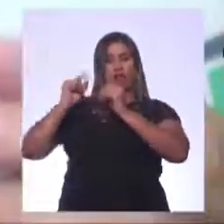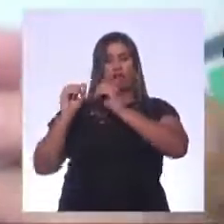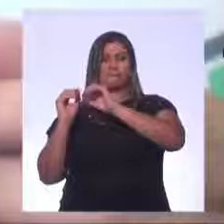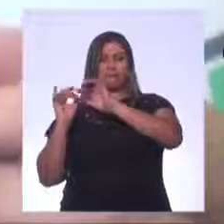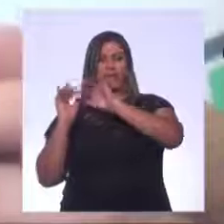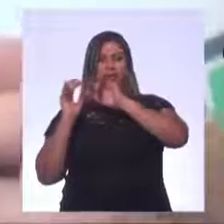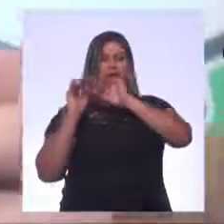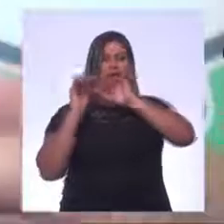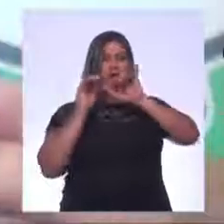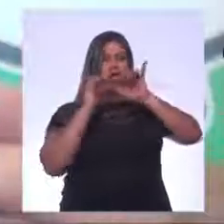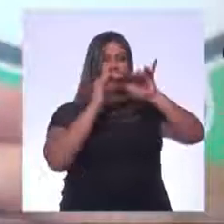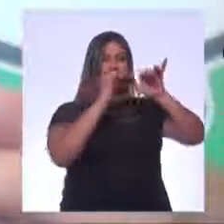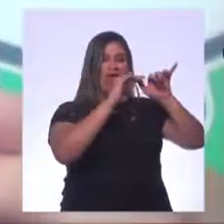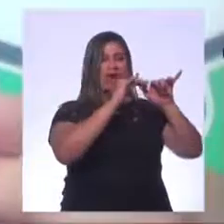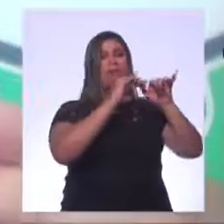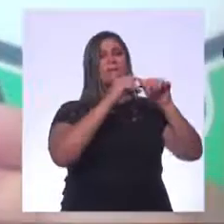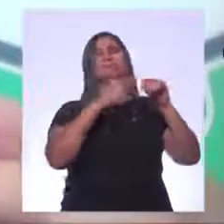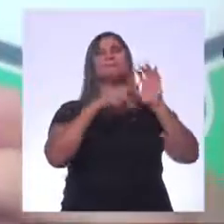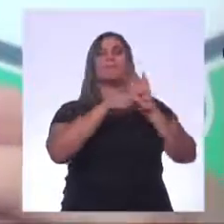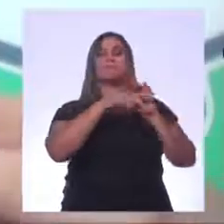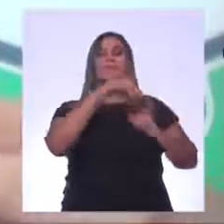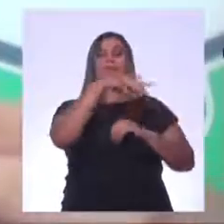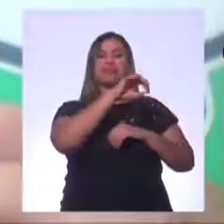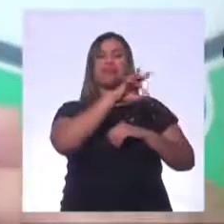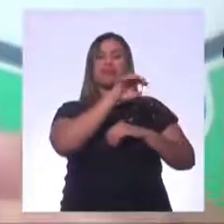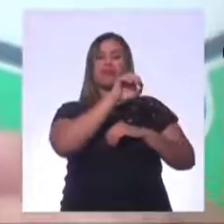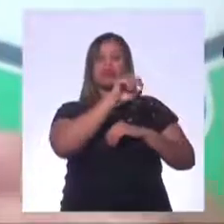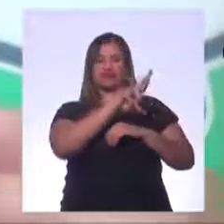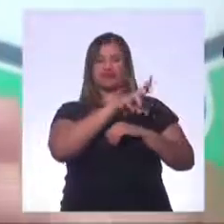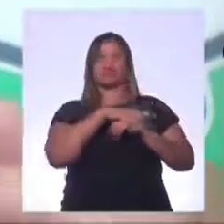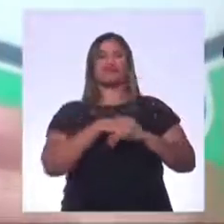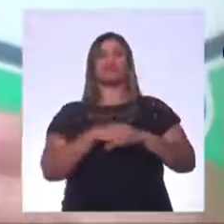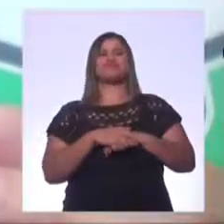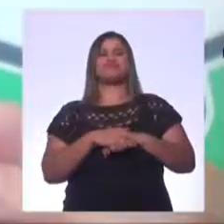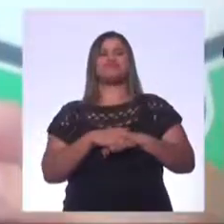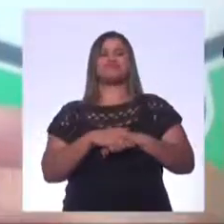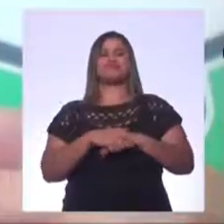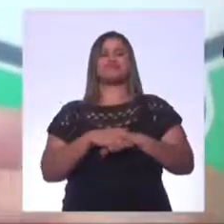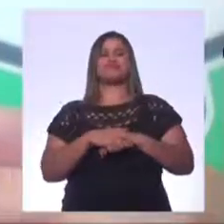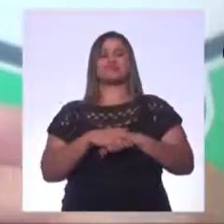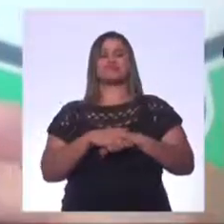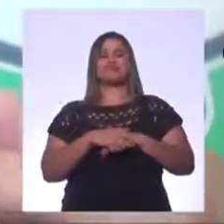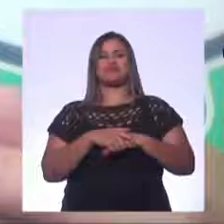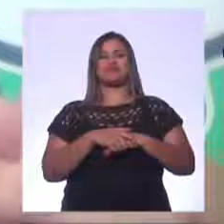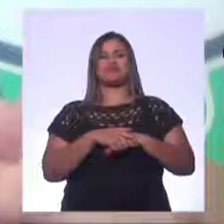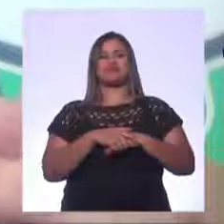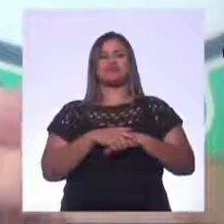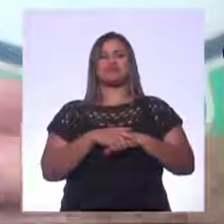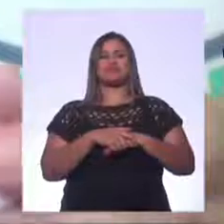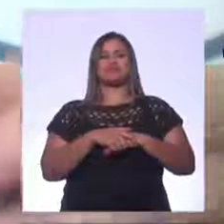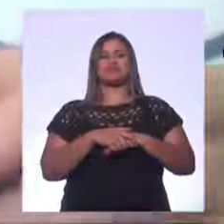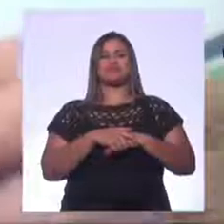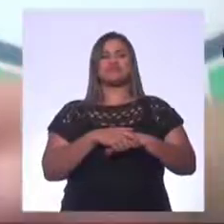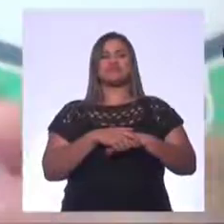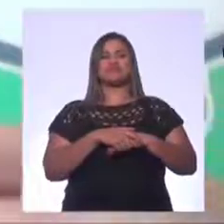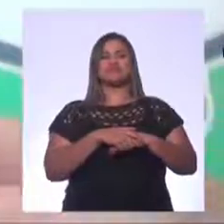apertados ali dentro, e vai para o outro ponto, que seria o nosso motorzinho aqui,